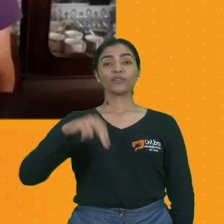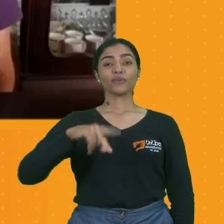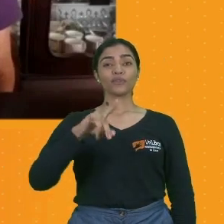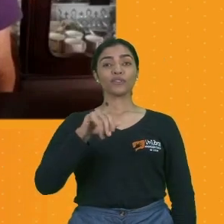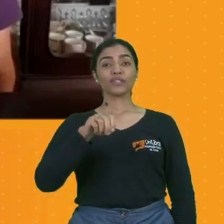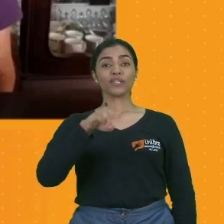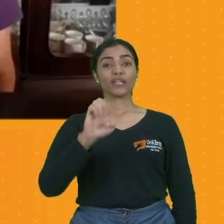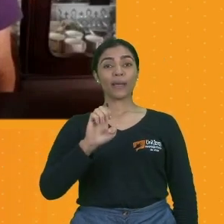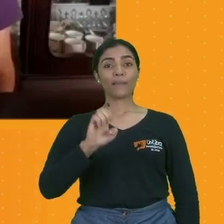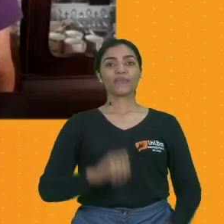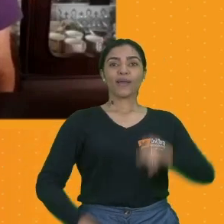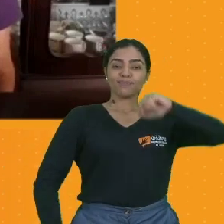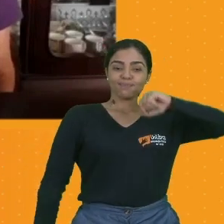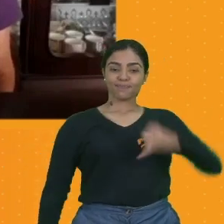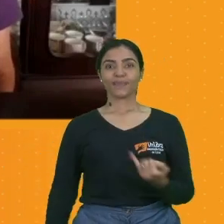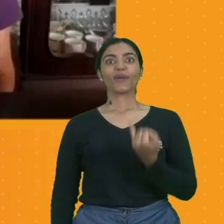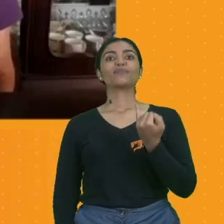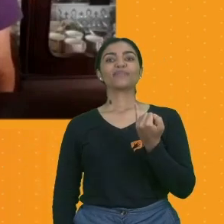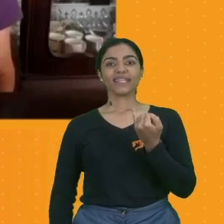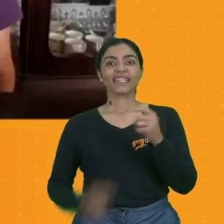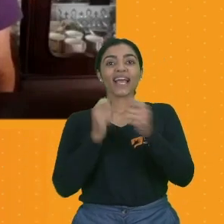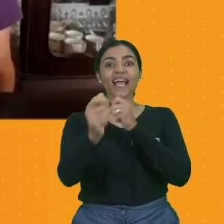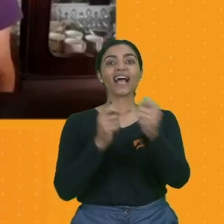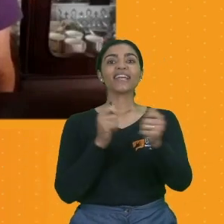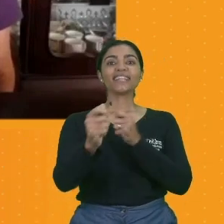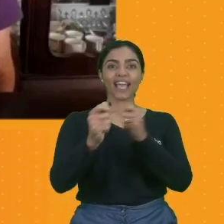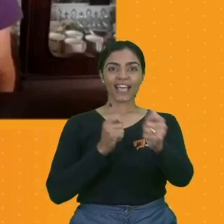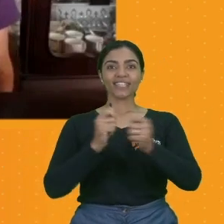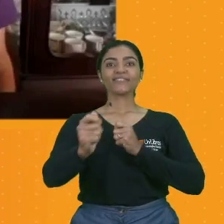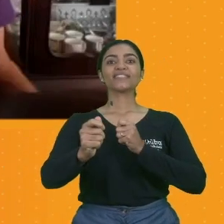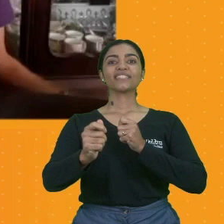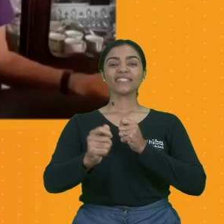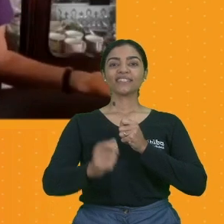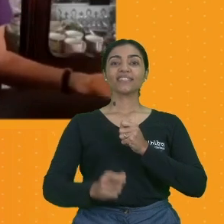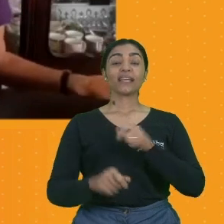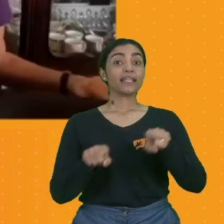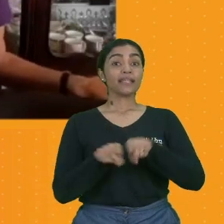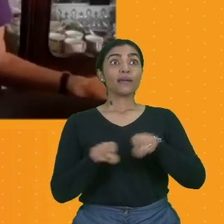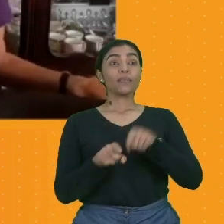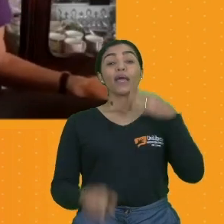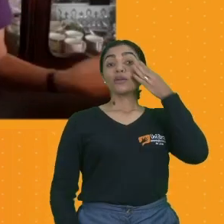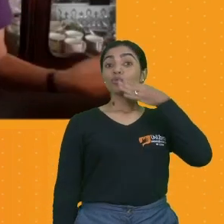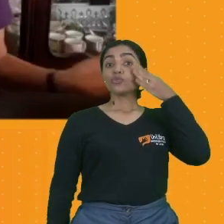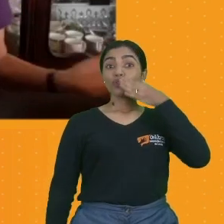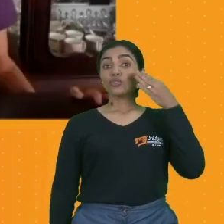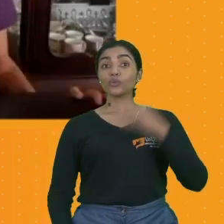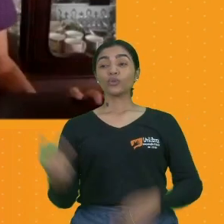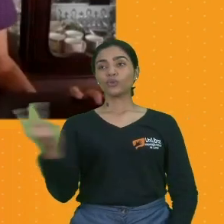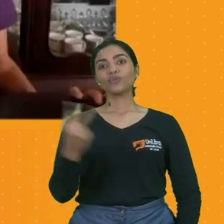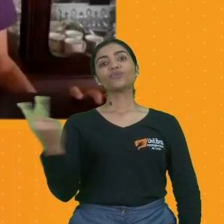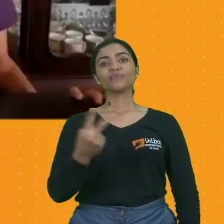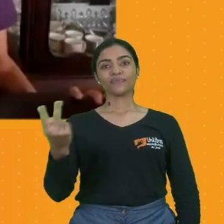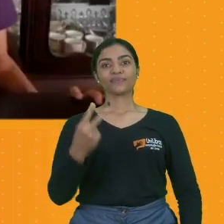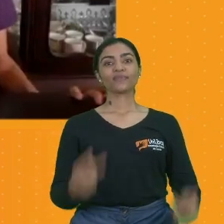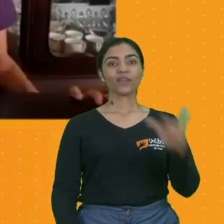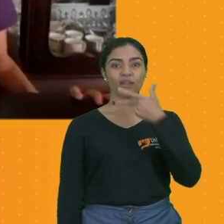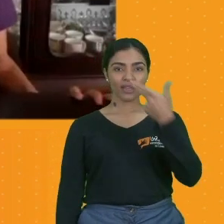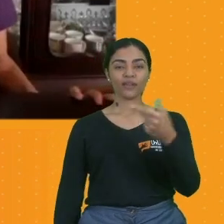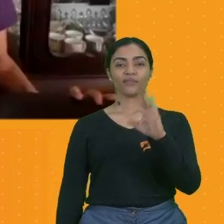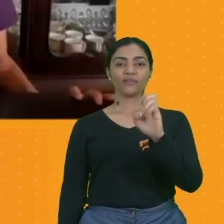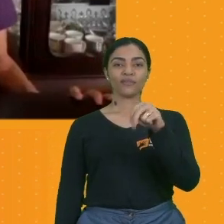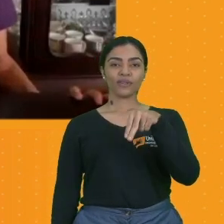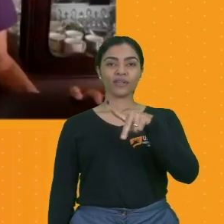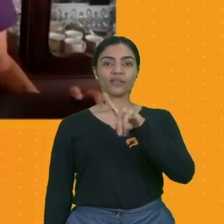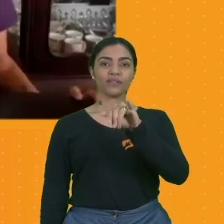vão aproveitar muito dessa entrevista mas não aproveitar muito também da fala de vocês duas no indica